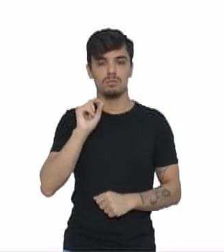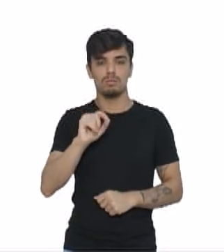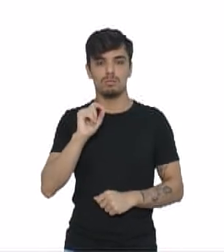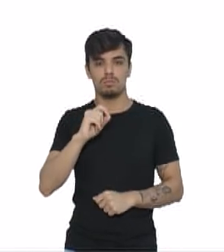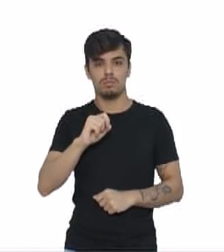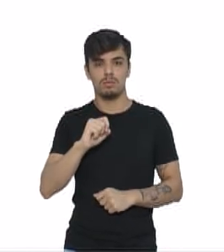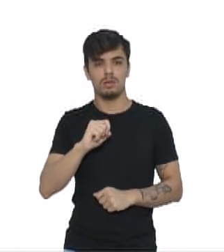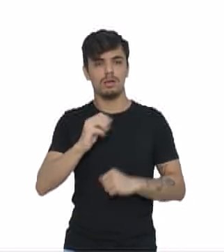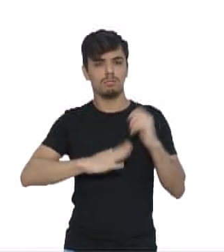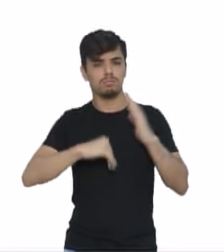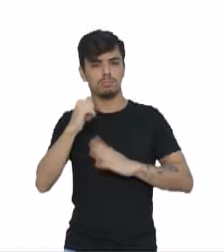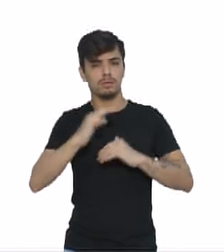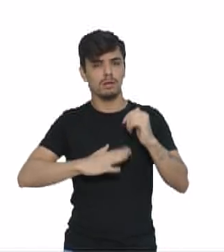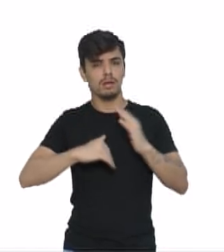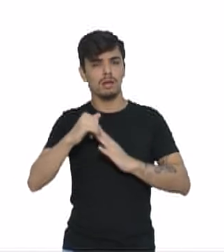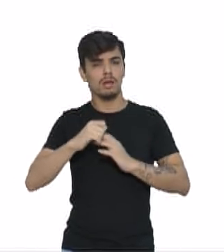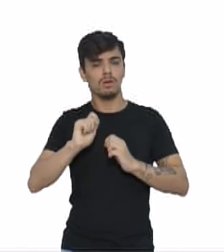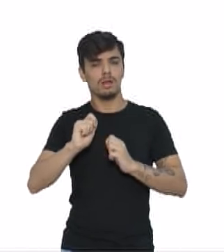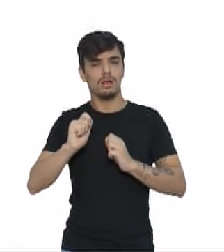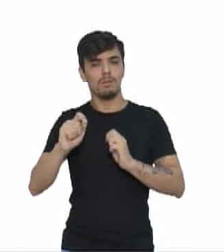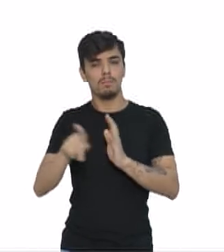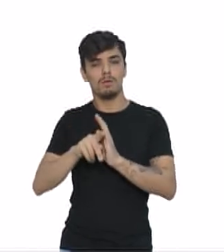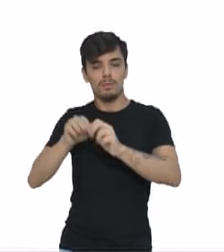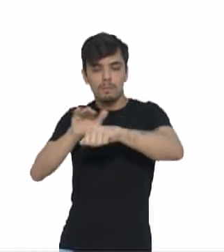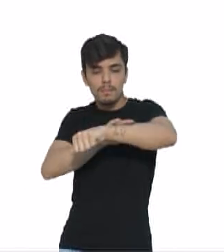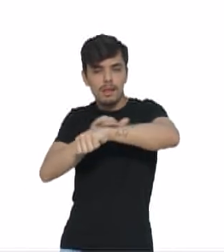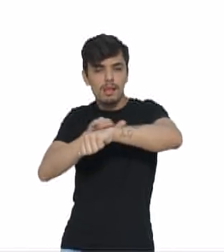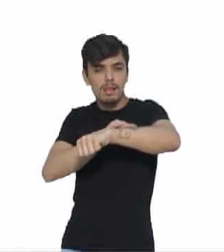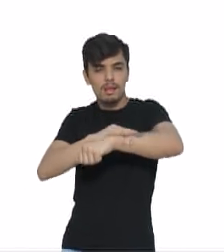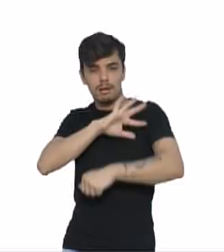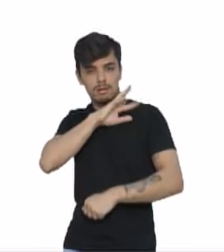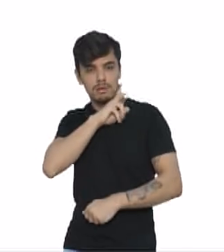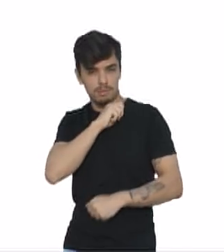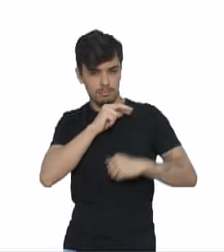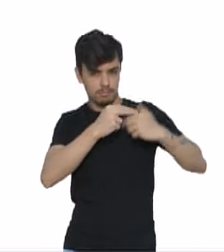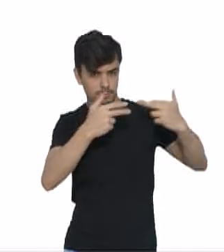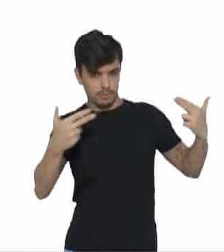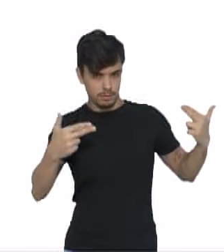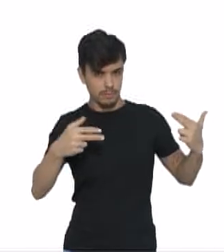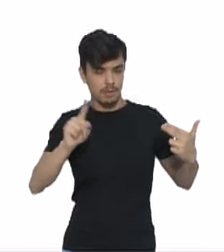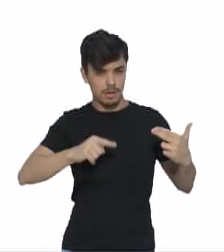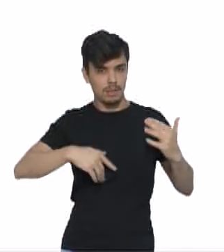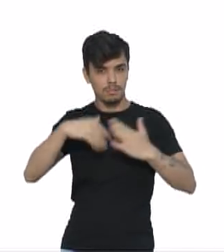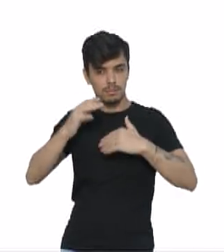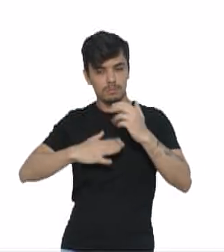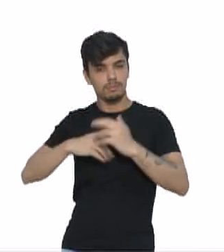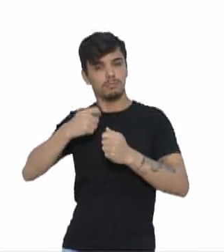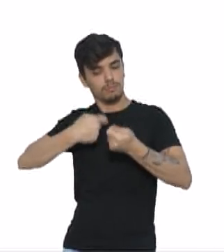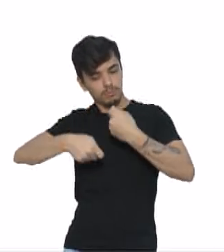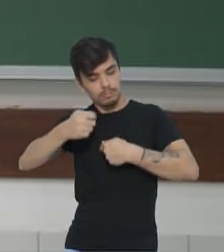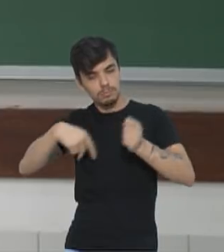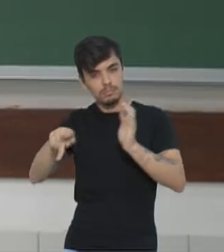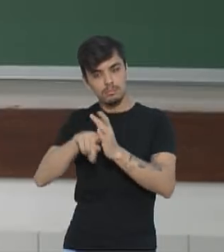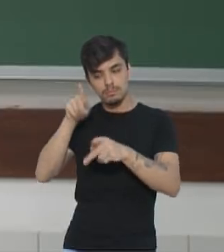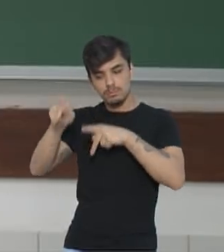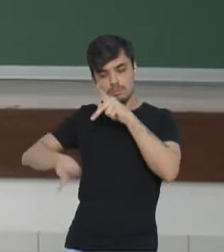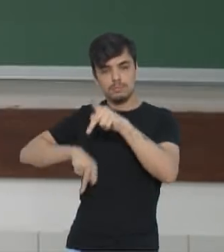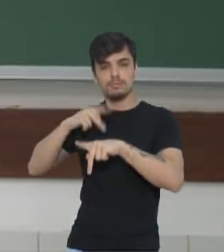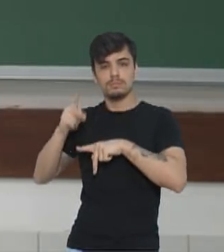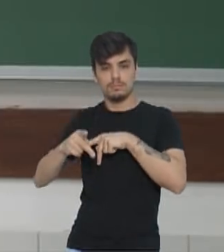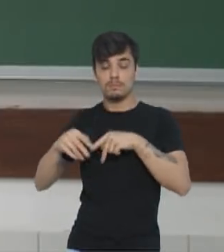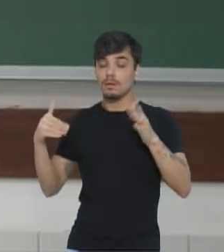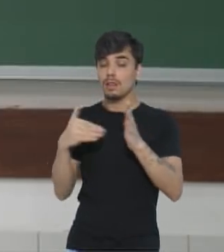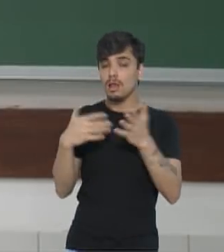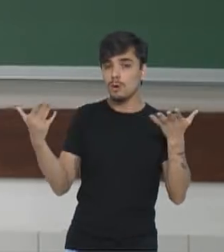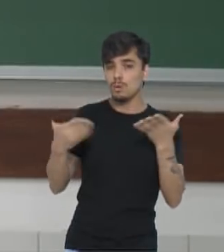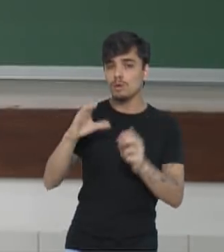grande atividade do comércio de pele de animais, a principal atividade econômica desse povo. Até hoje, no Canadá, eles